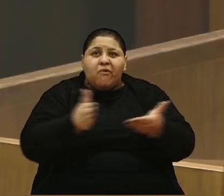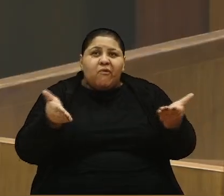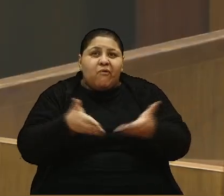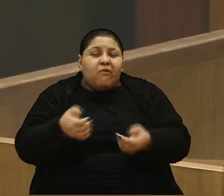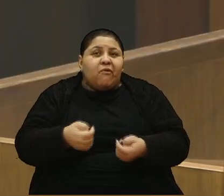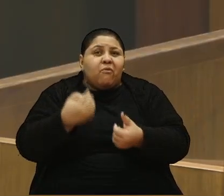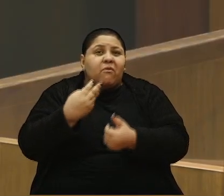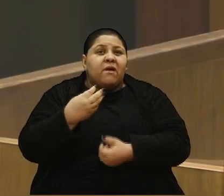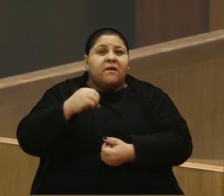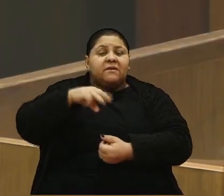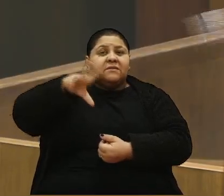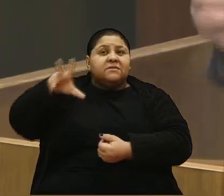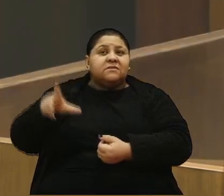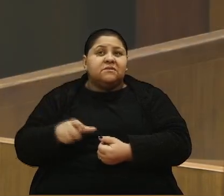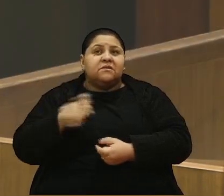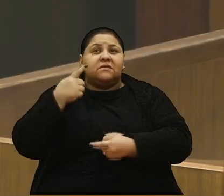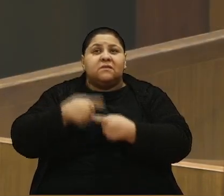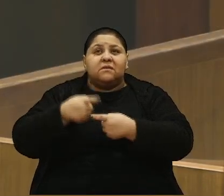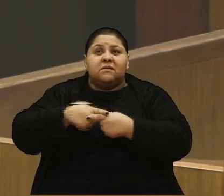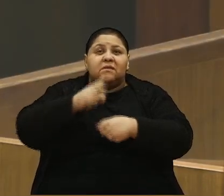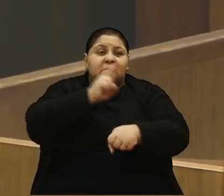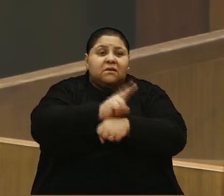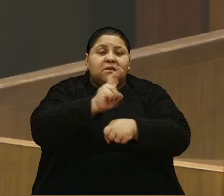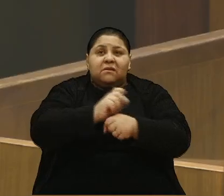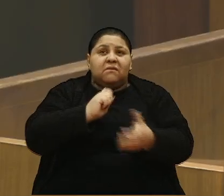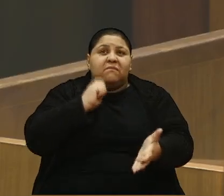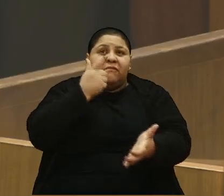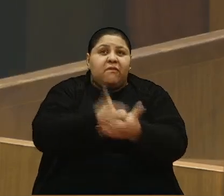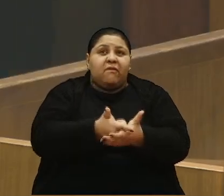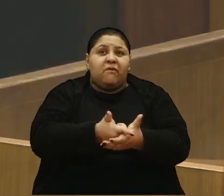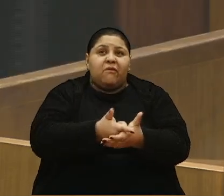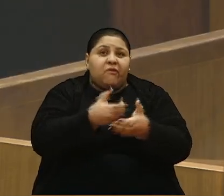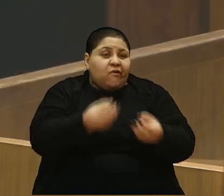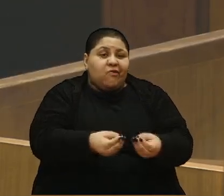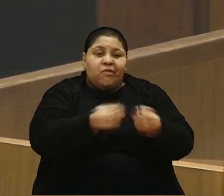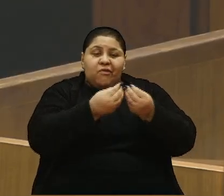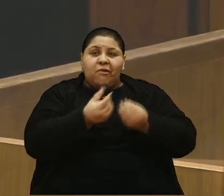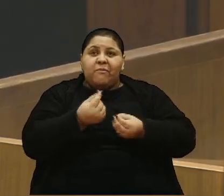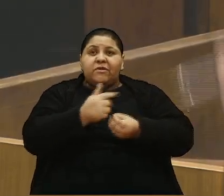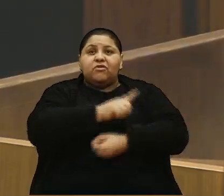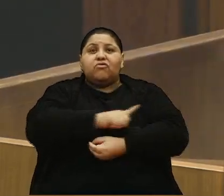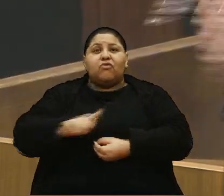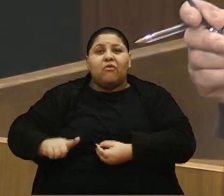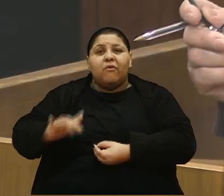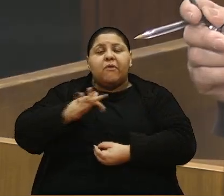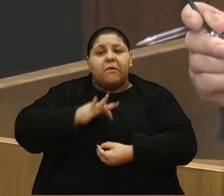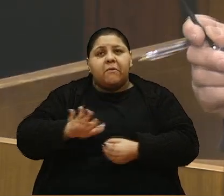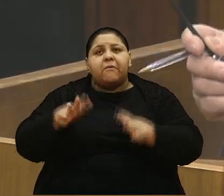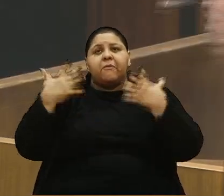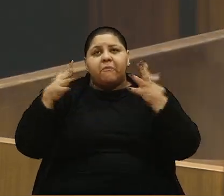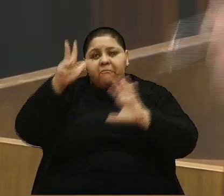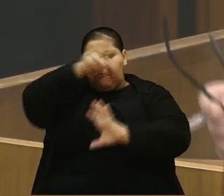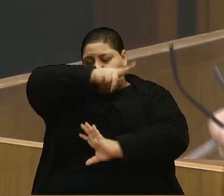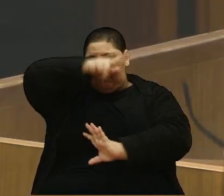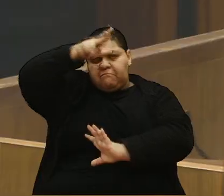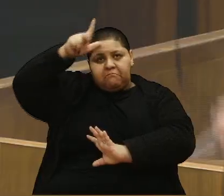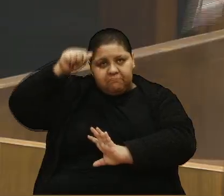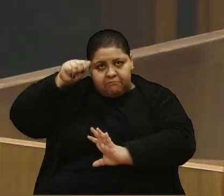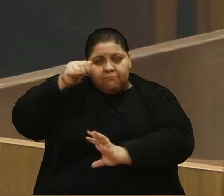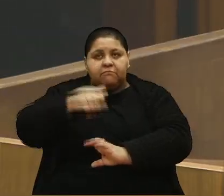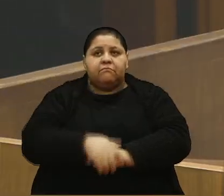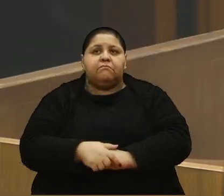30 milhões, porque toda vaga comprada não recebe dinheiro do governo federal. Então, parabéns, prefeito.